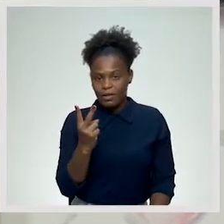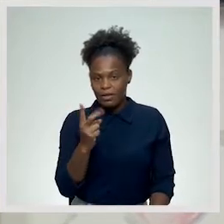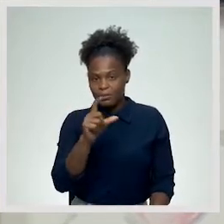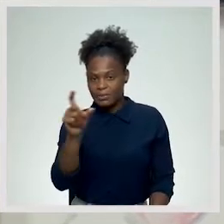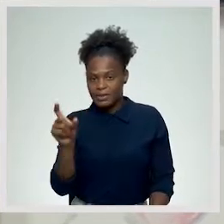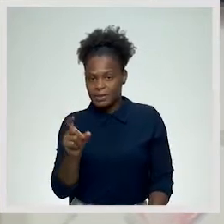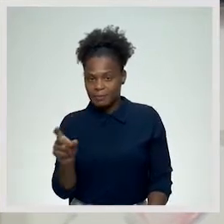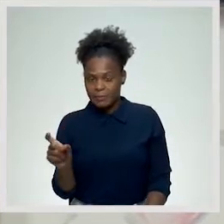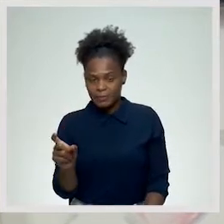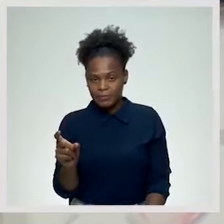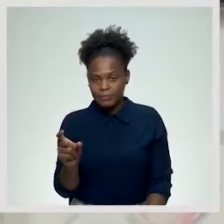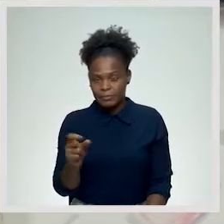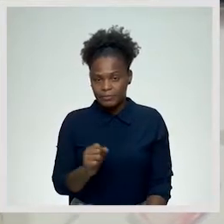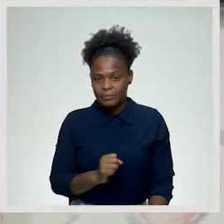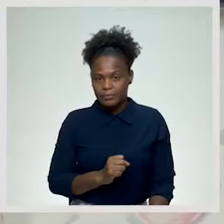WVZ.